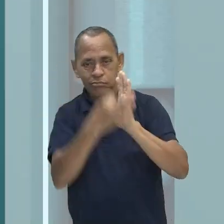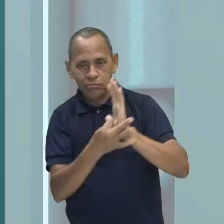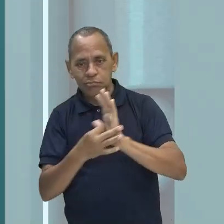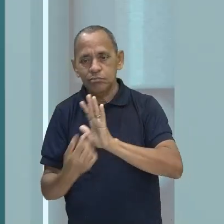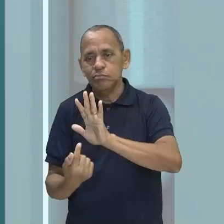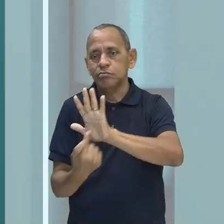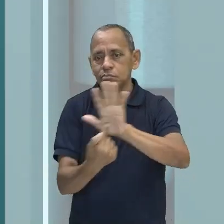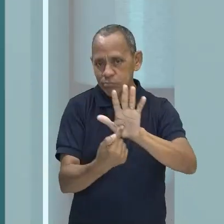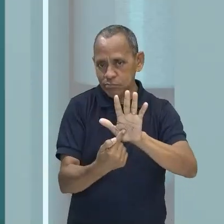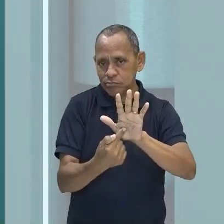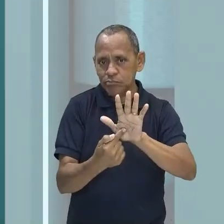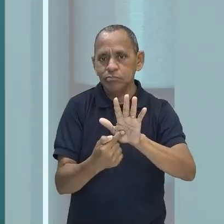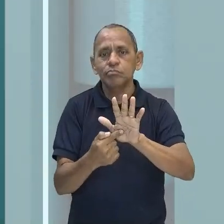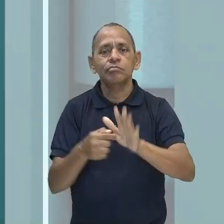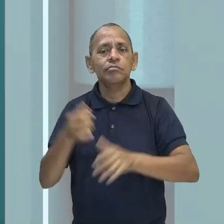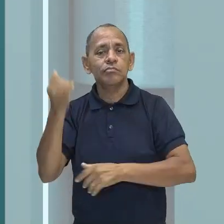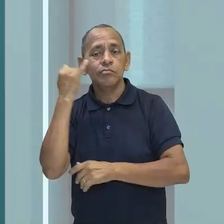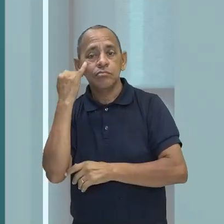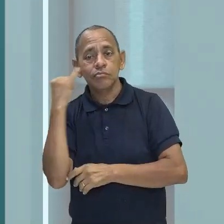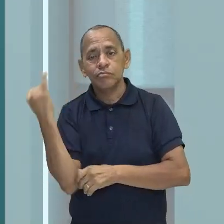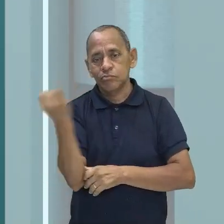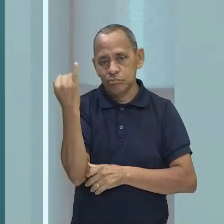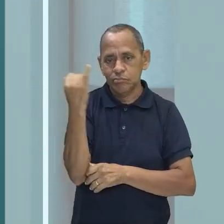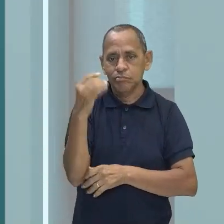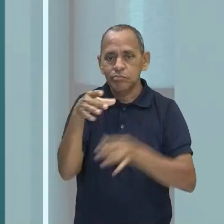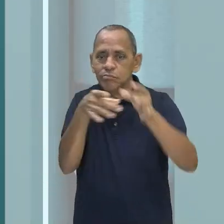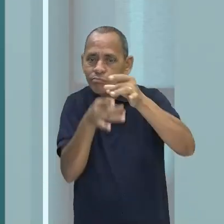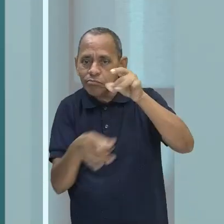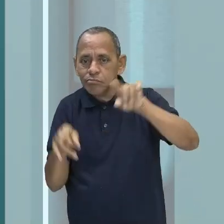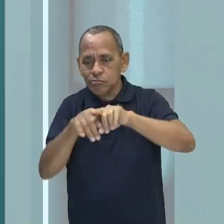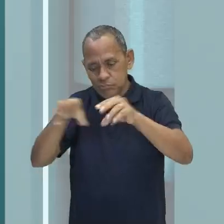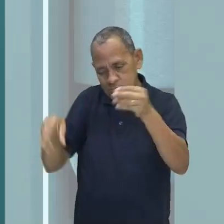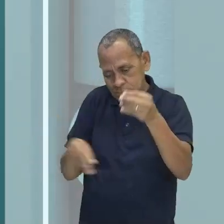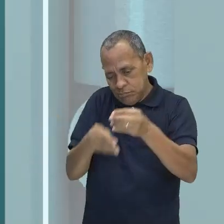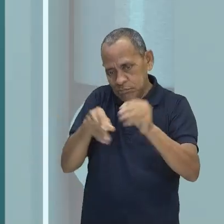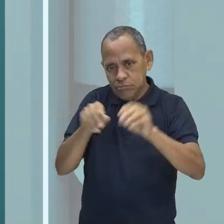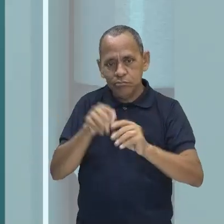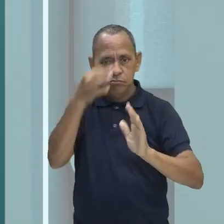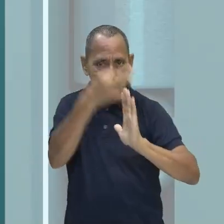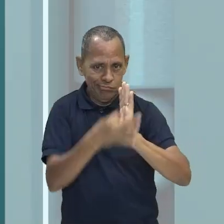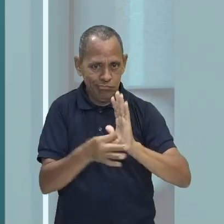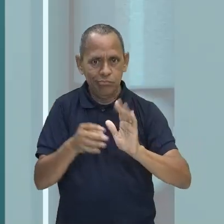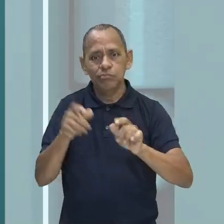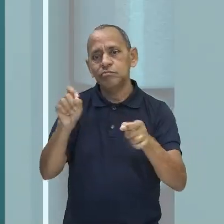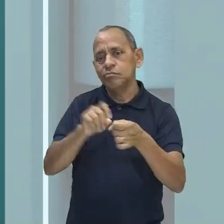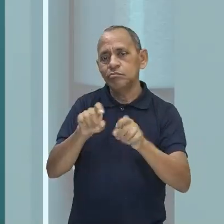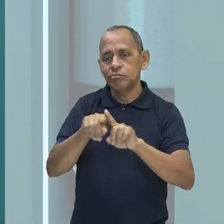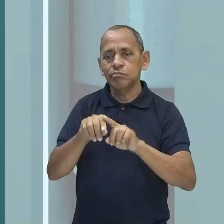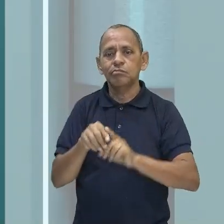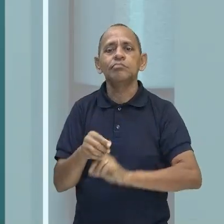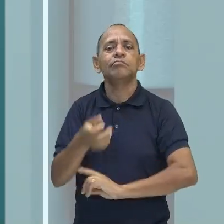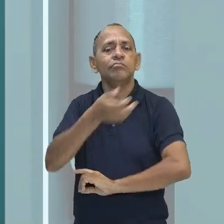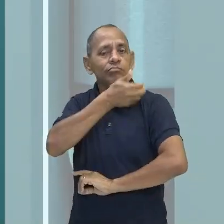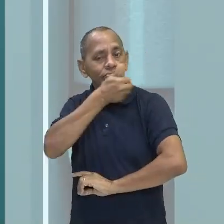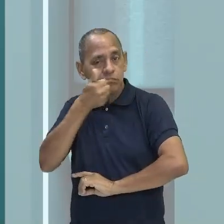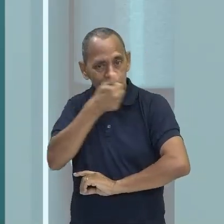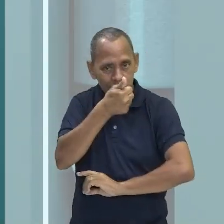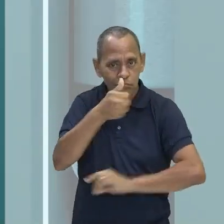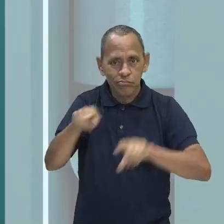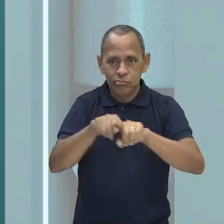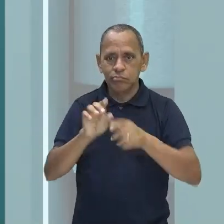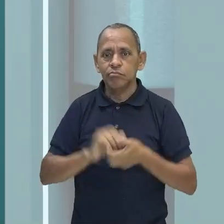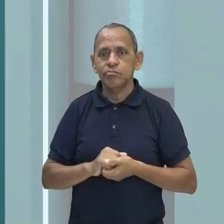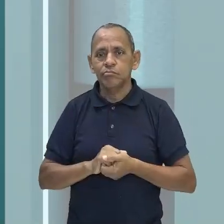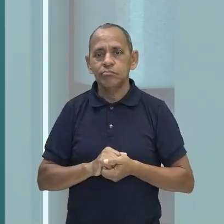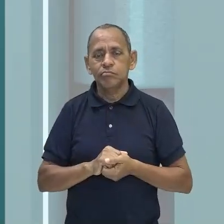que podem ser cruciais, detalhes, certo? Para o meu texto, tornar o meu texto muito mais rico. E quando a gente fala em tornar o